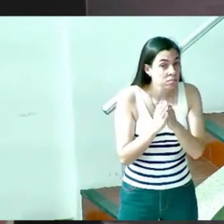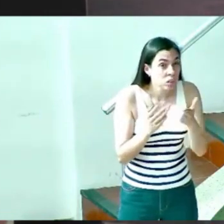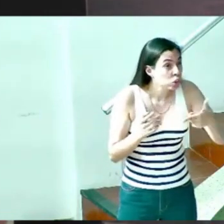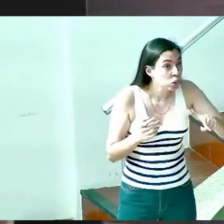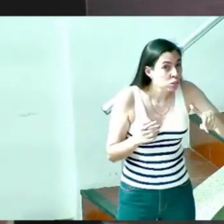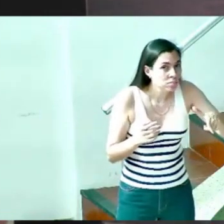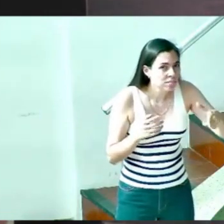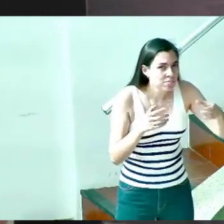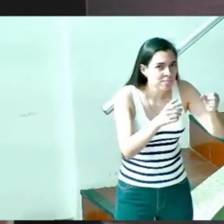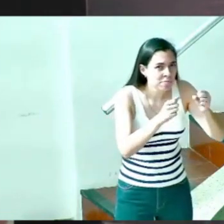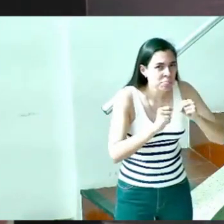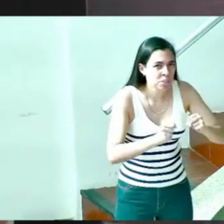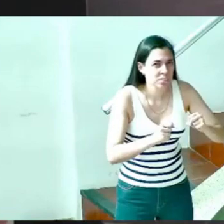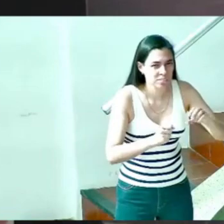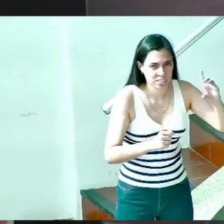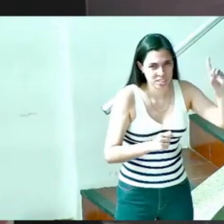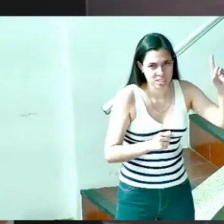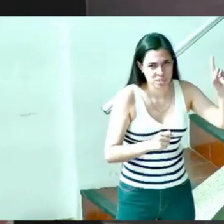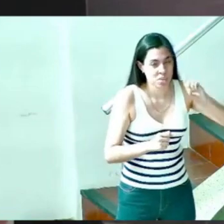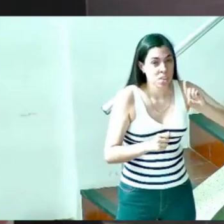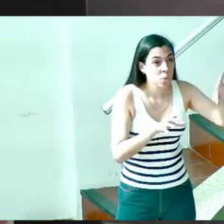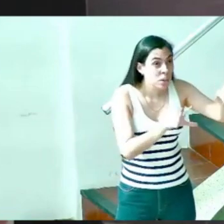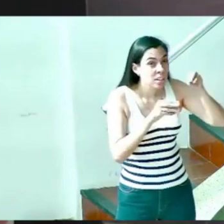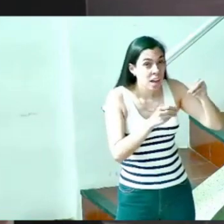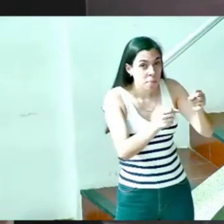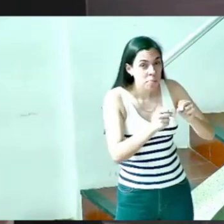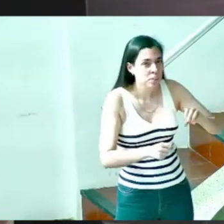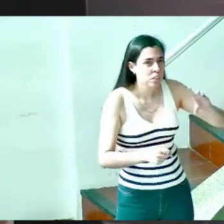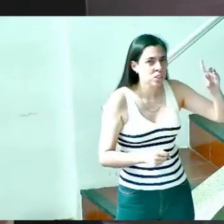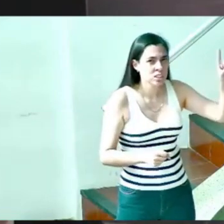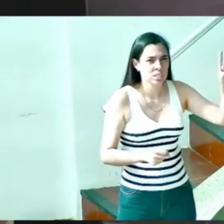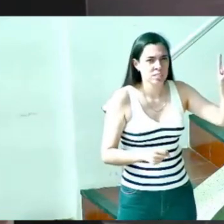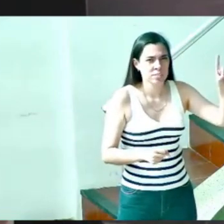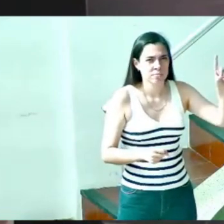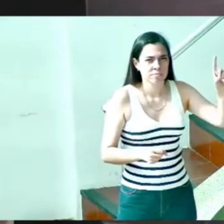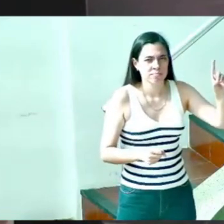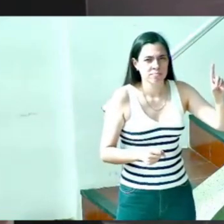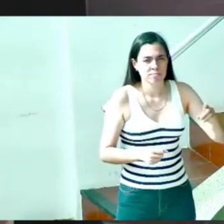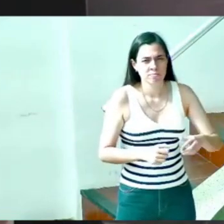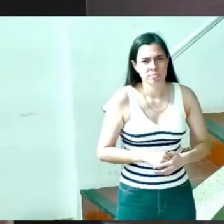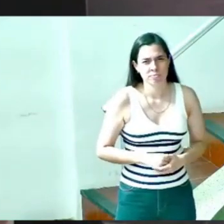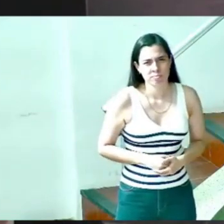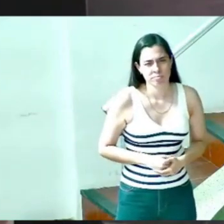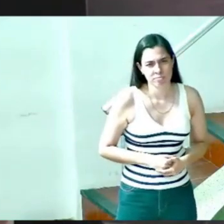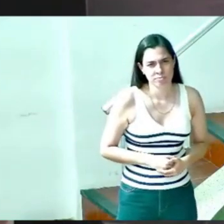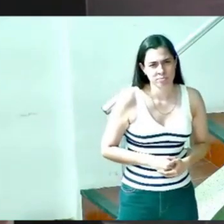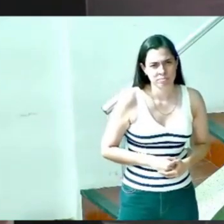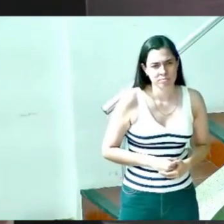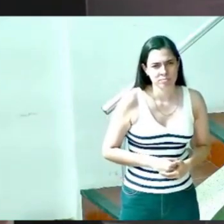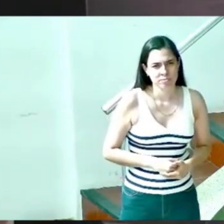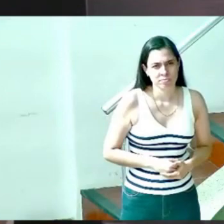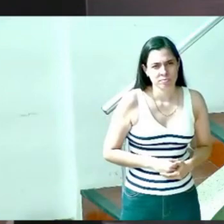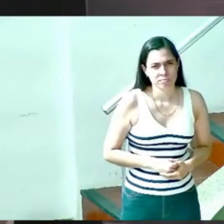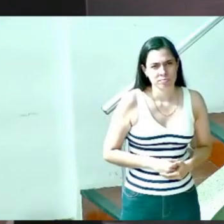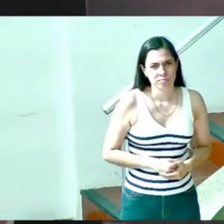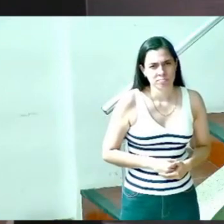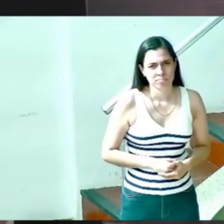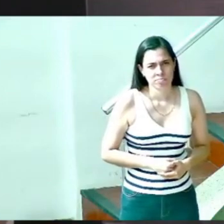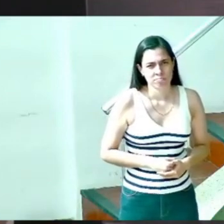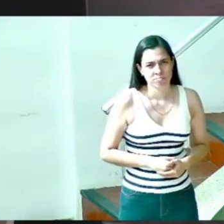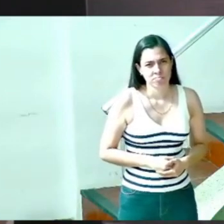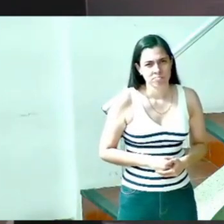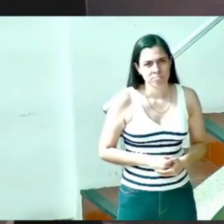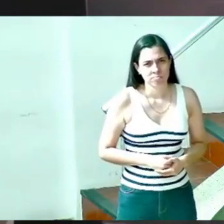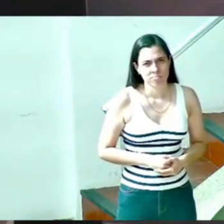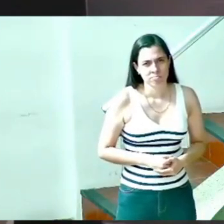Deus. Que perde de vista a oportunidade de experimentar coisas como a igreja, por